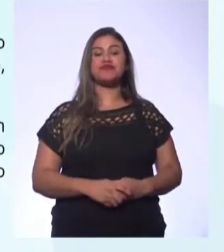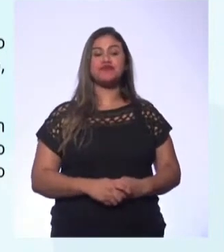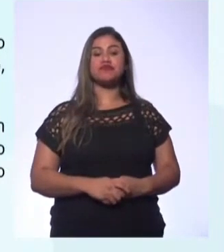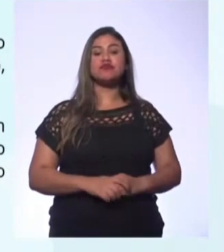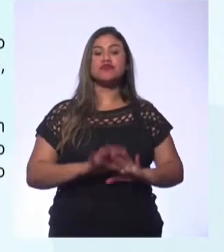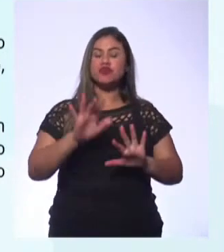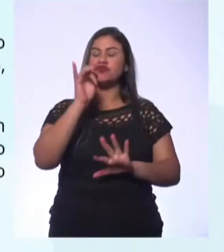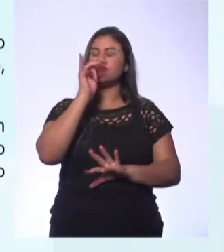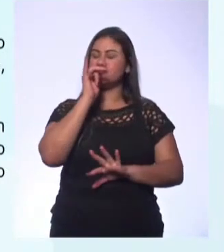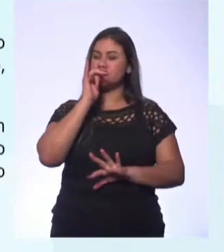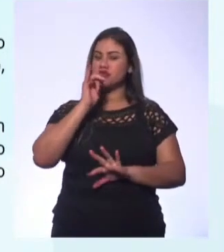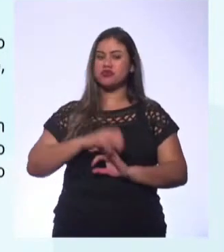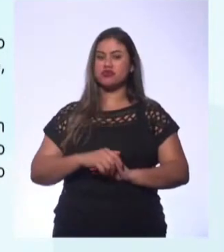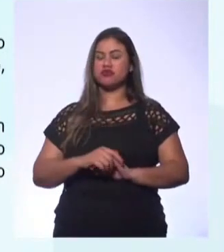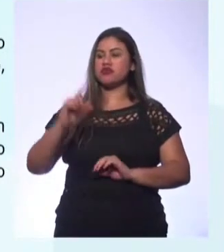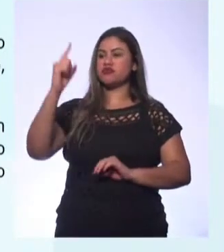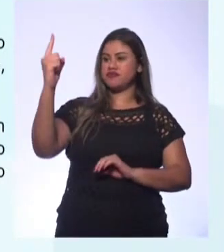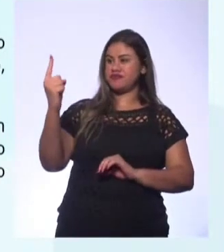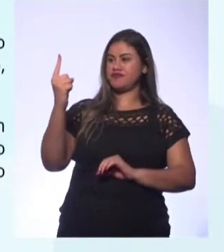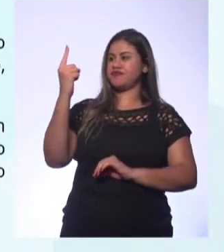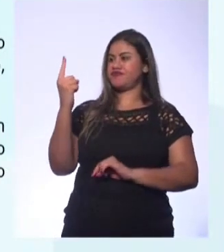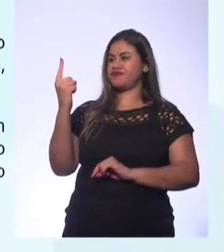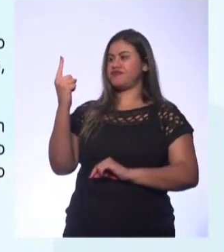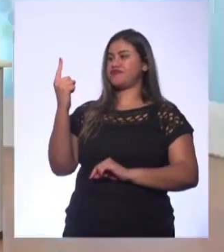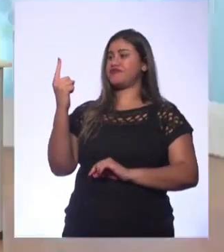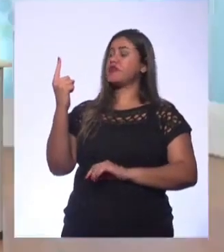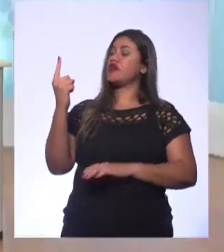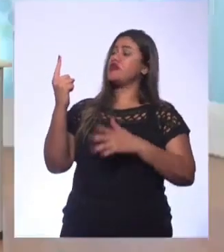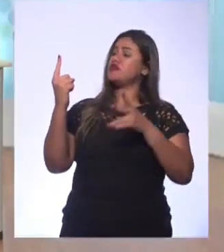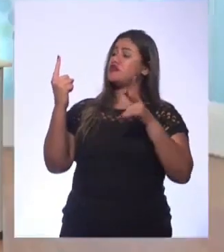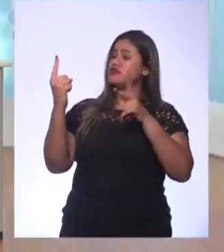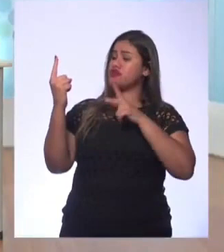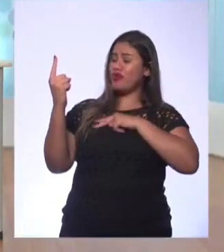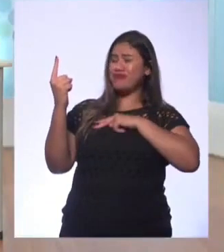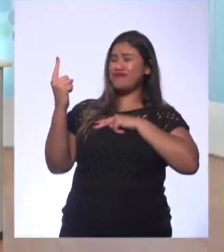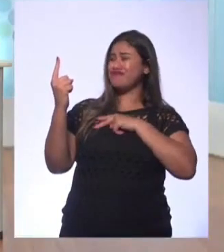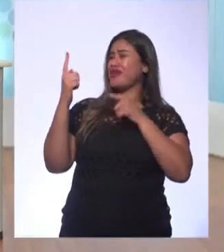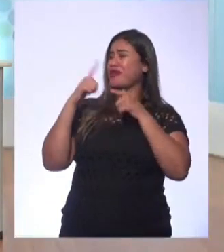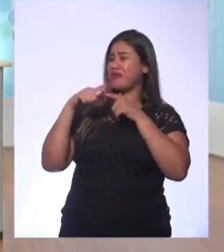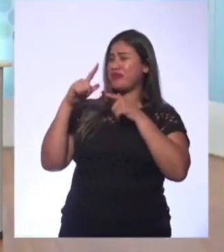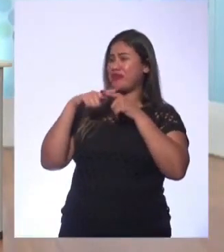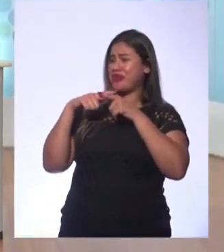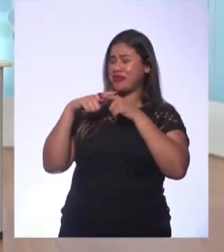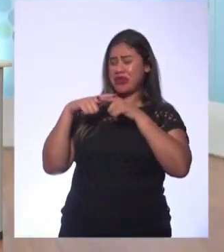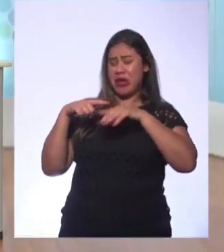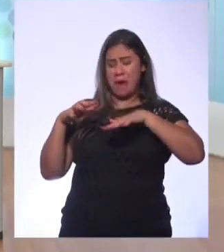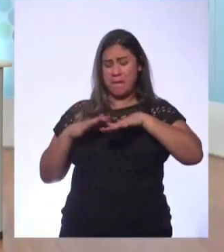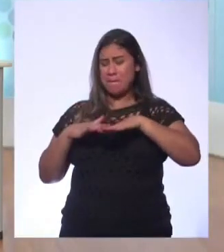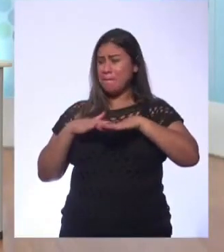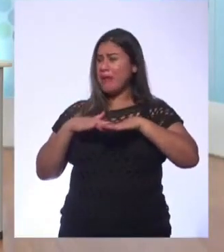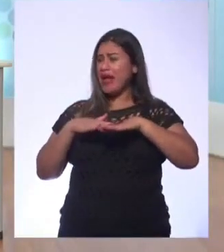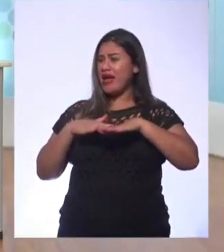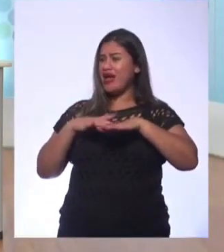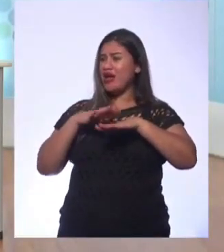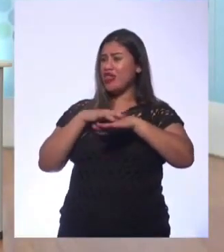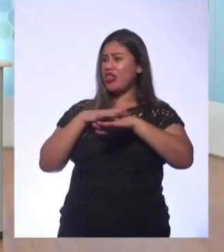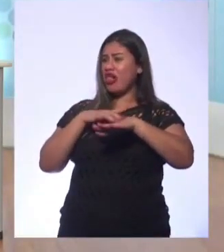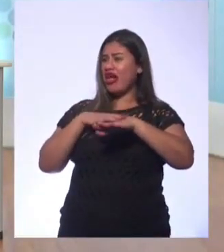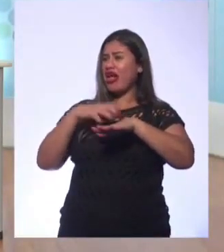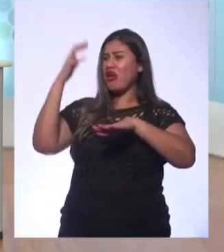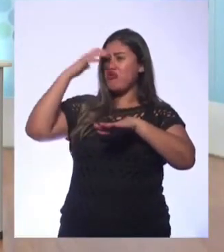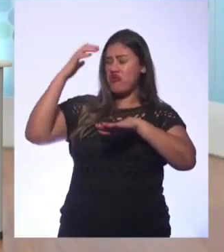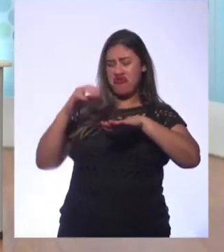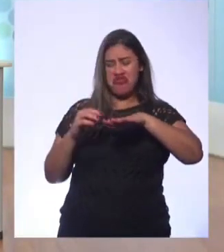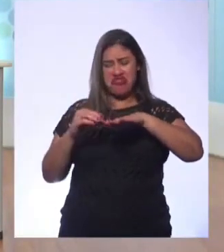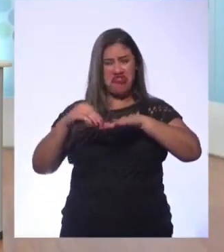chega uma pessoa para a senhora e fala assim, a senhora chega e fala, nossa, eu estou com um problema, me deu uma frieira aqui no meu pé, tá? Eu peguei uma chuva